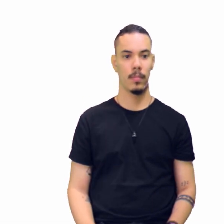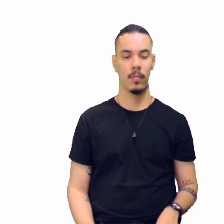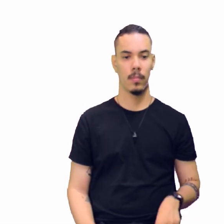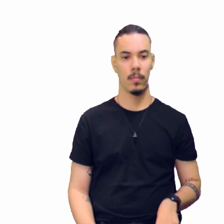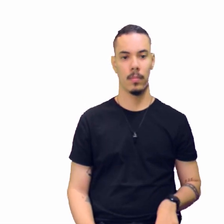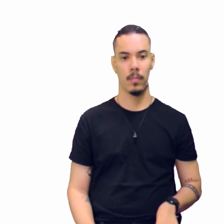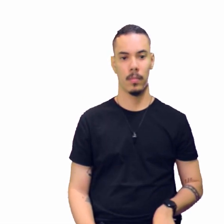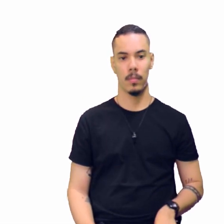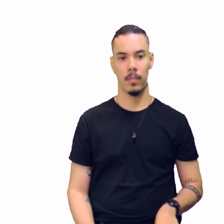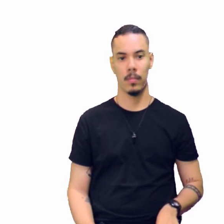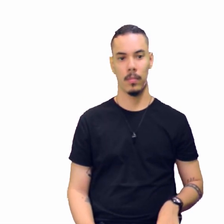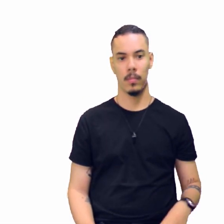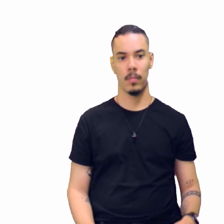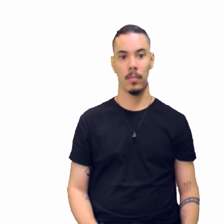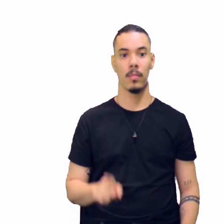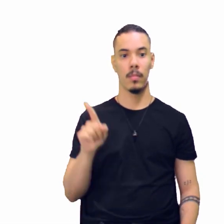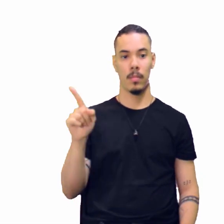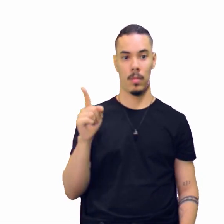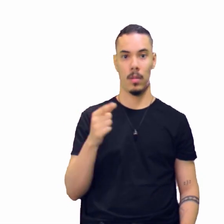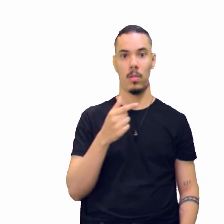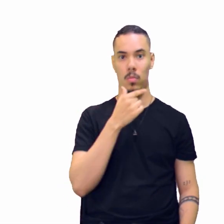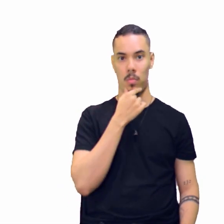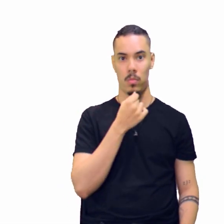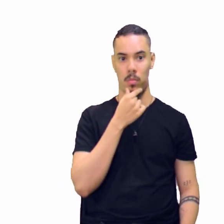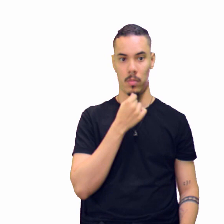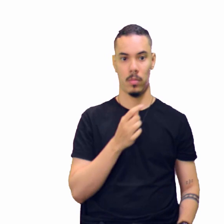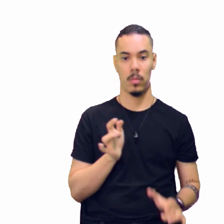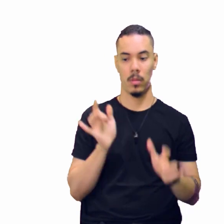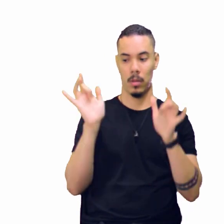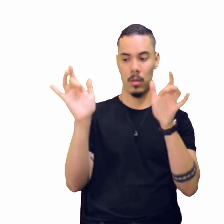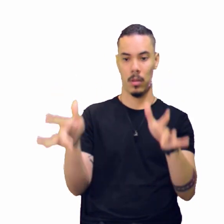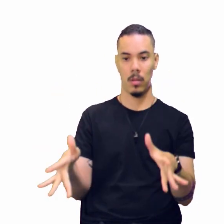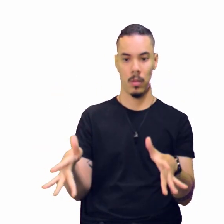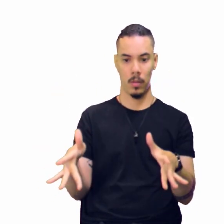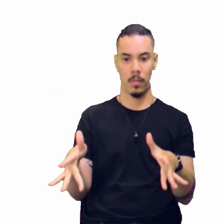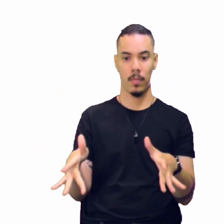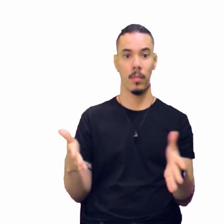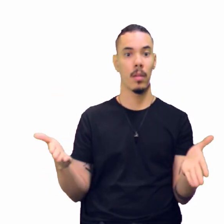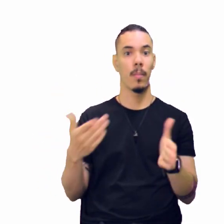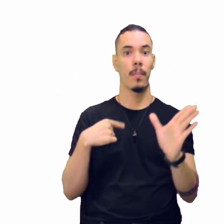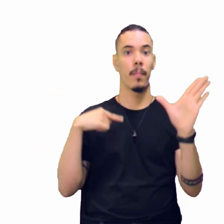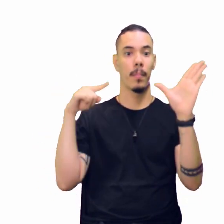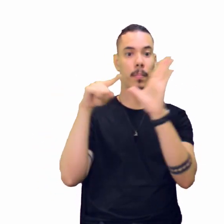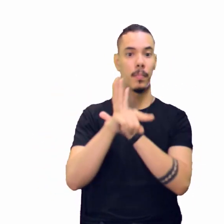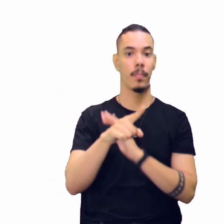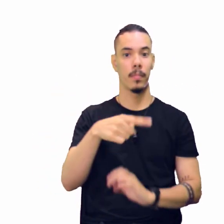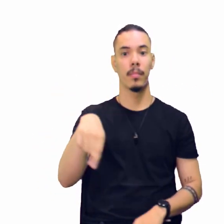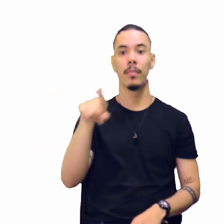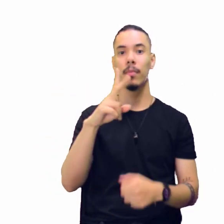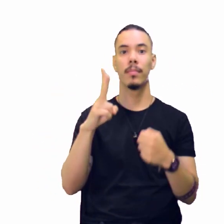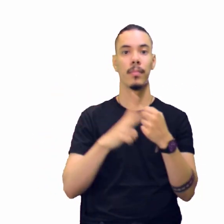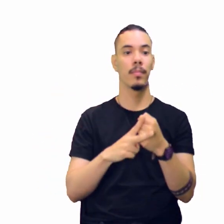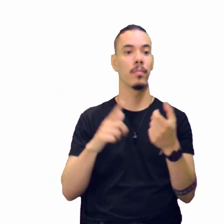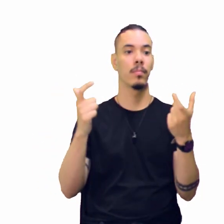homem largou a caixa em cima da mesa. Agora eu pergunto a vocês, amadinho, cadê o verbo?